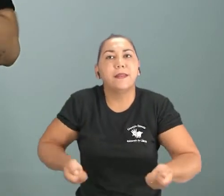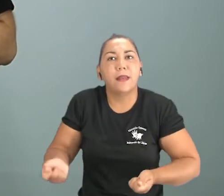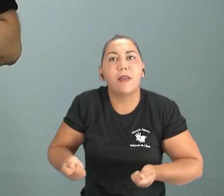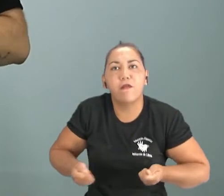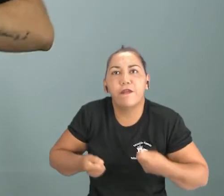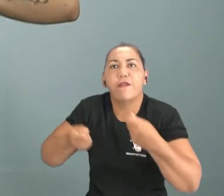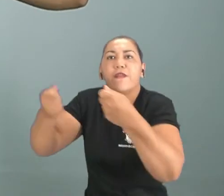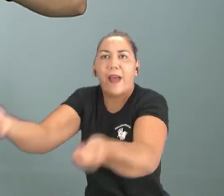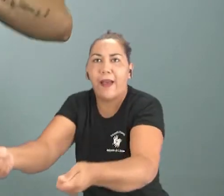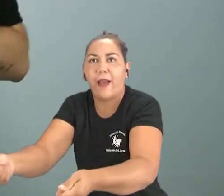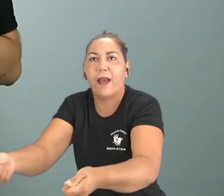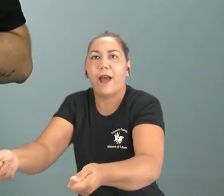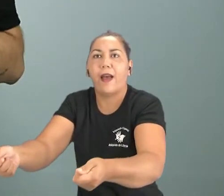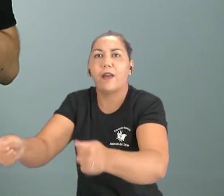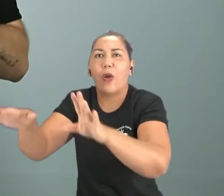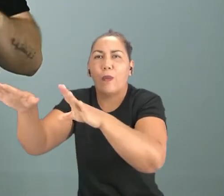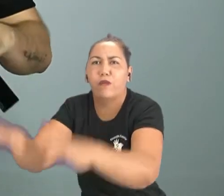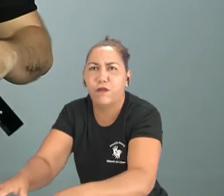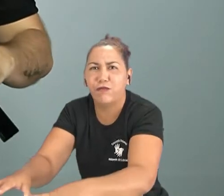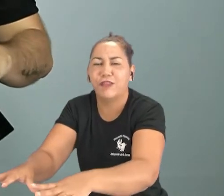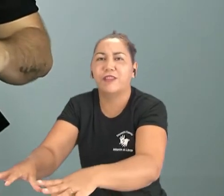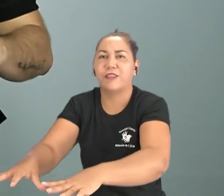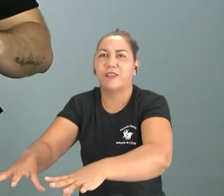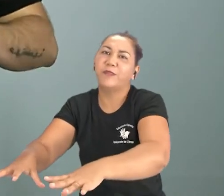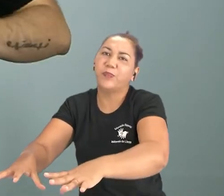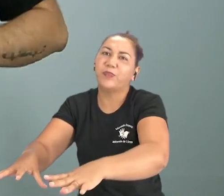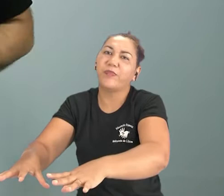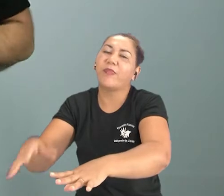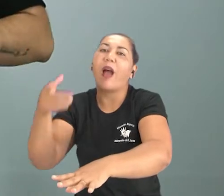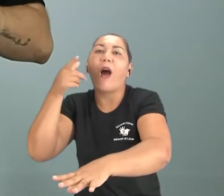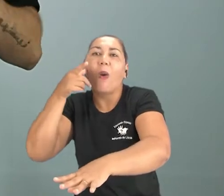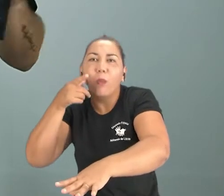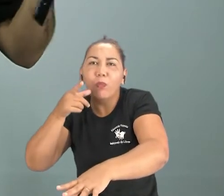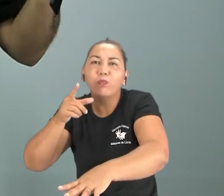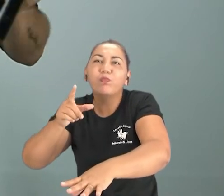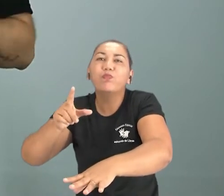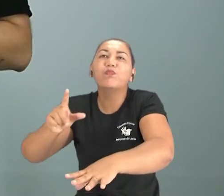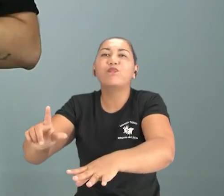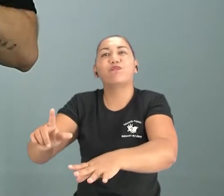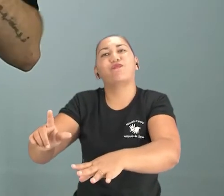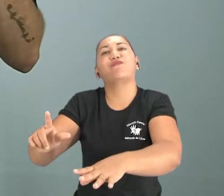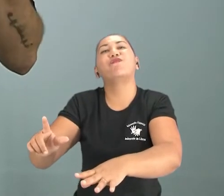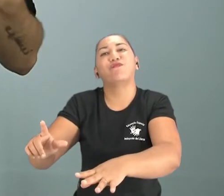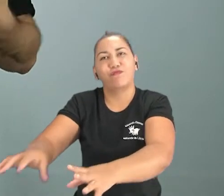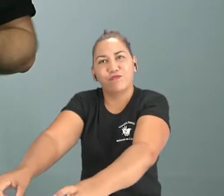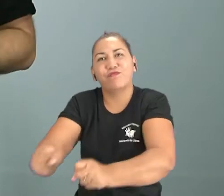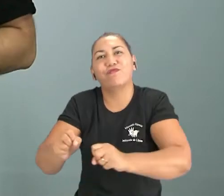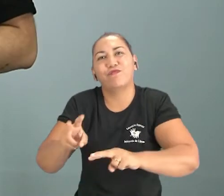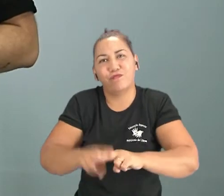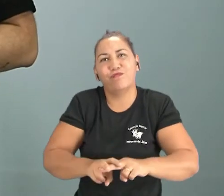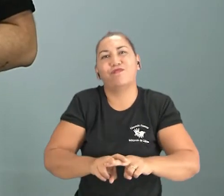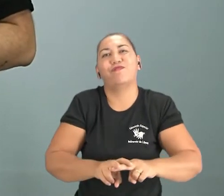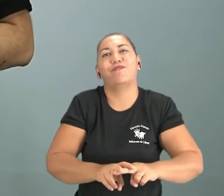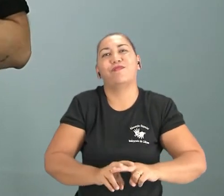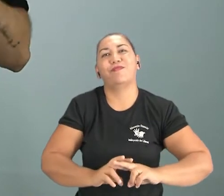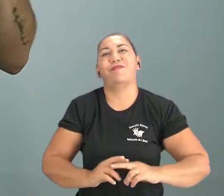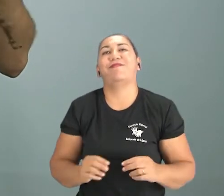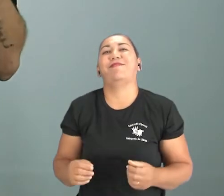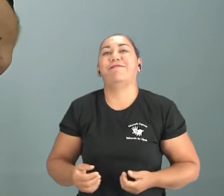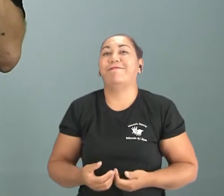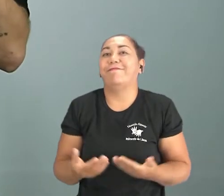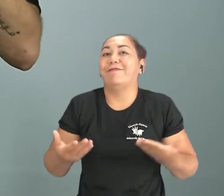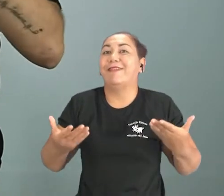e consegui abaixar ele de baixo infelizmente ele é pego